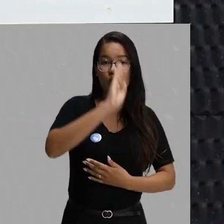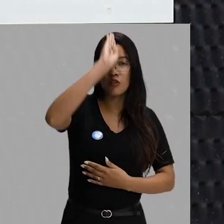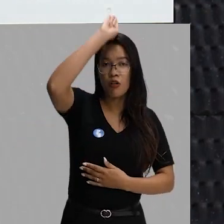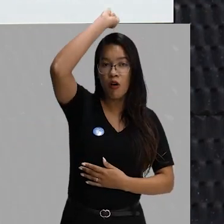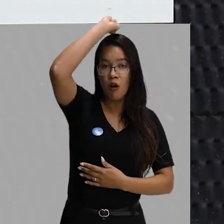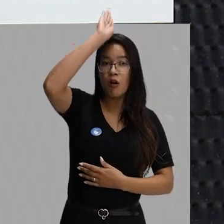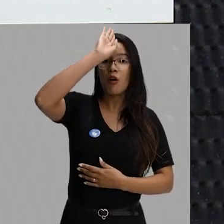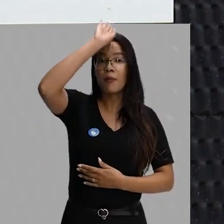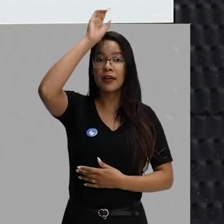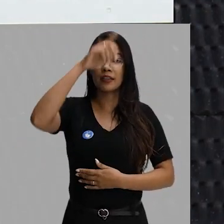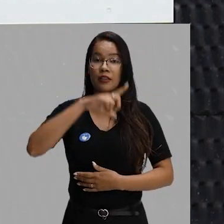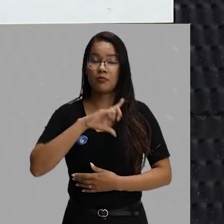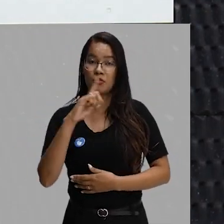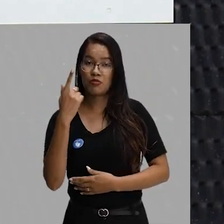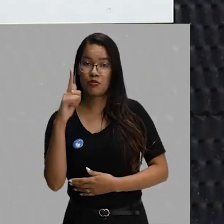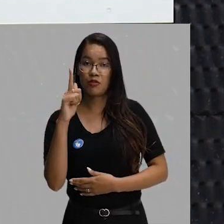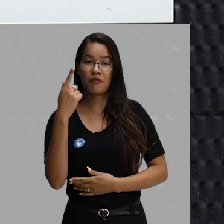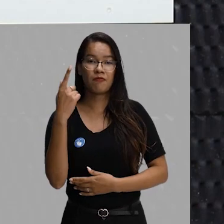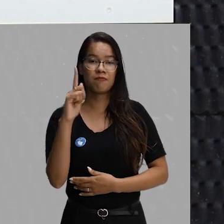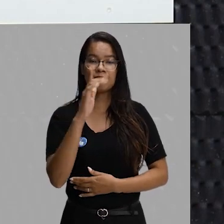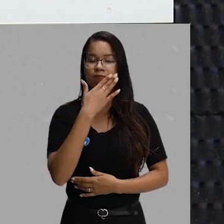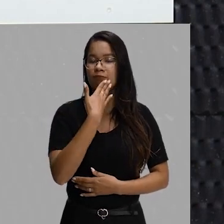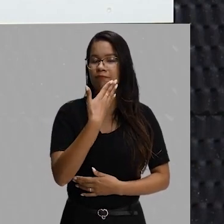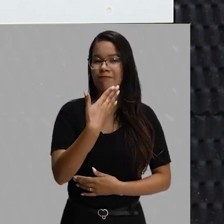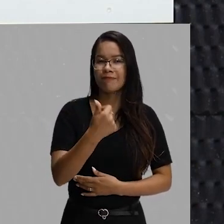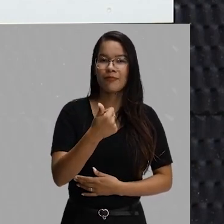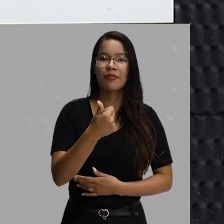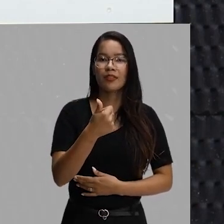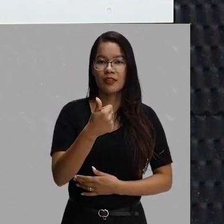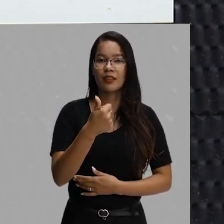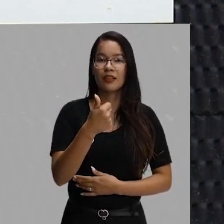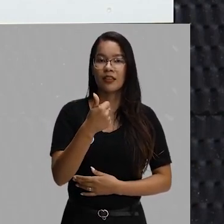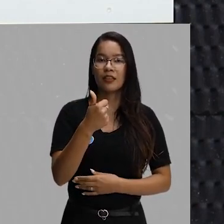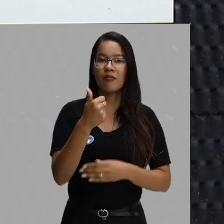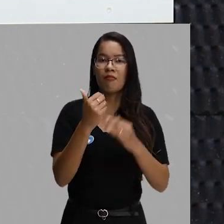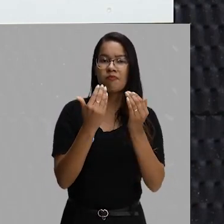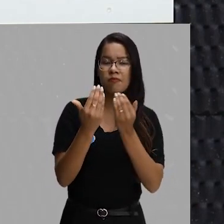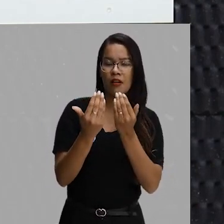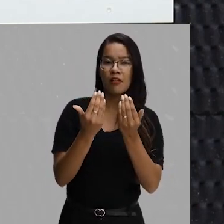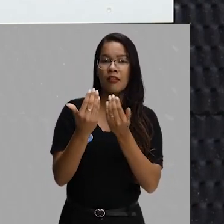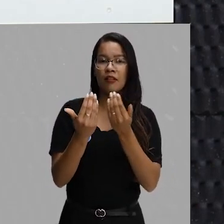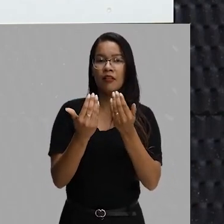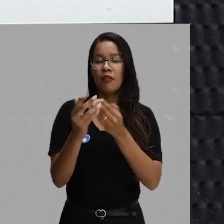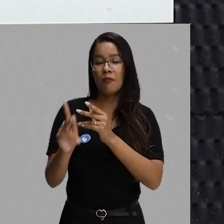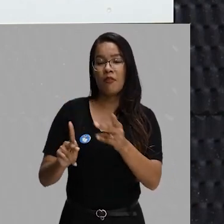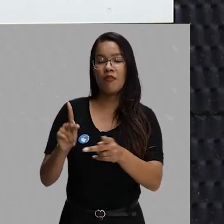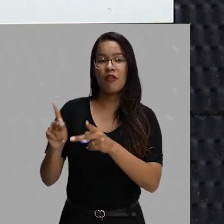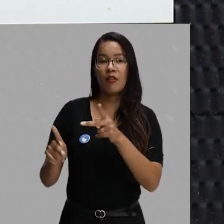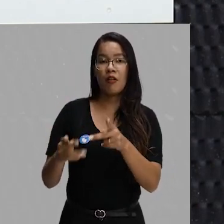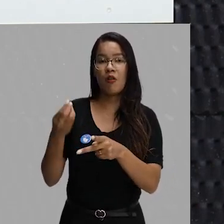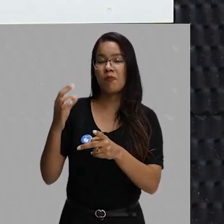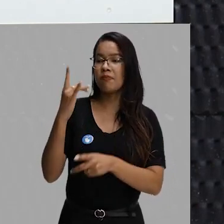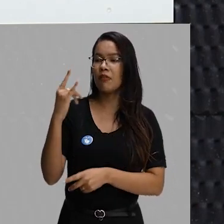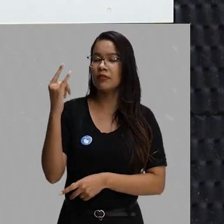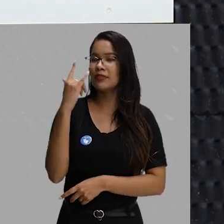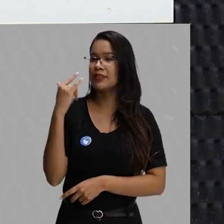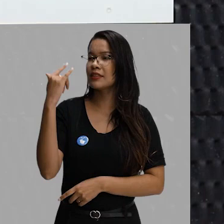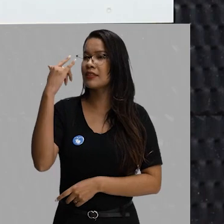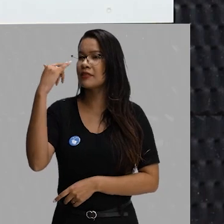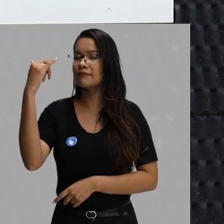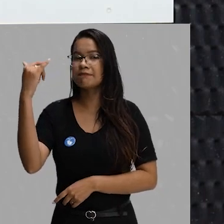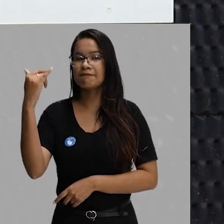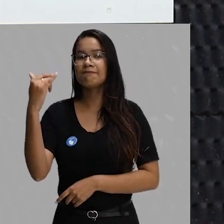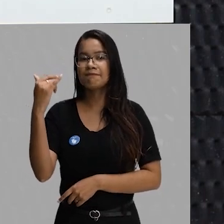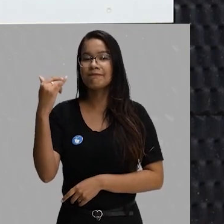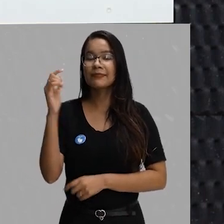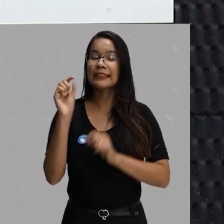geografia muito melhor em termos de proporcionar um povoamento ou atrações de